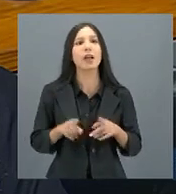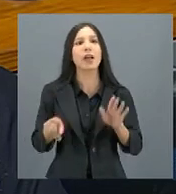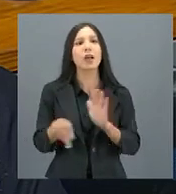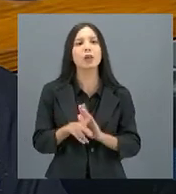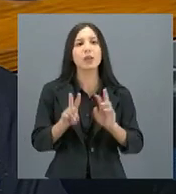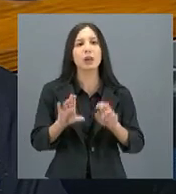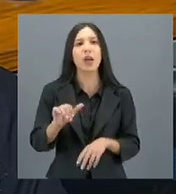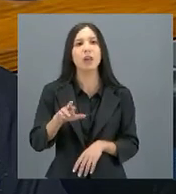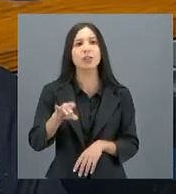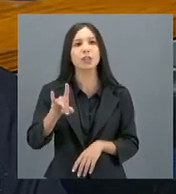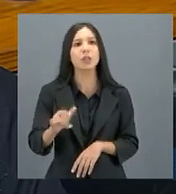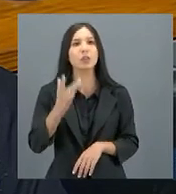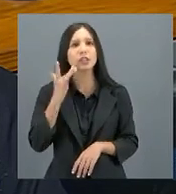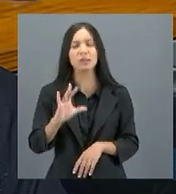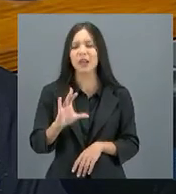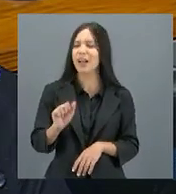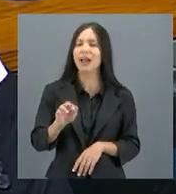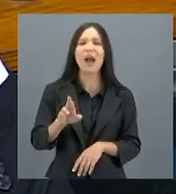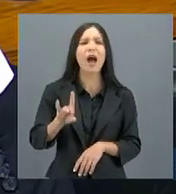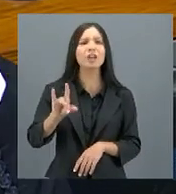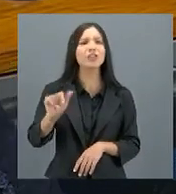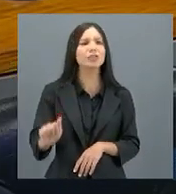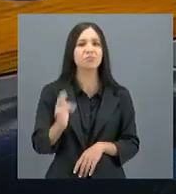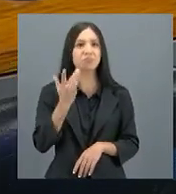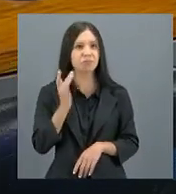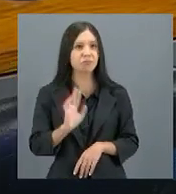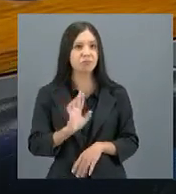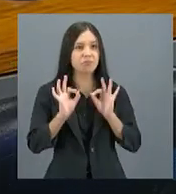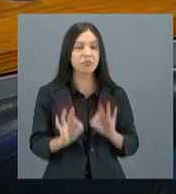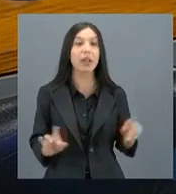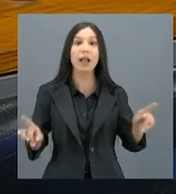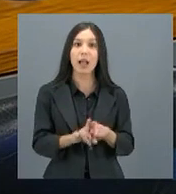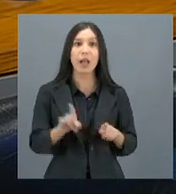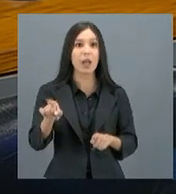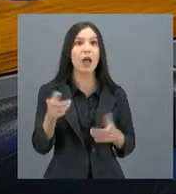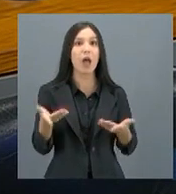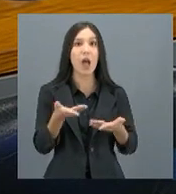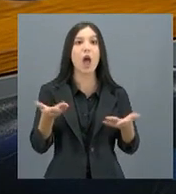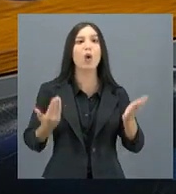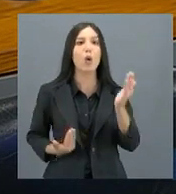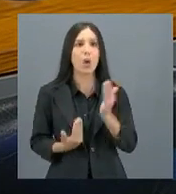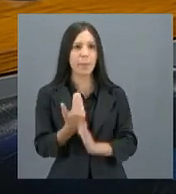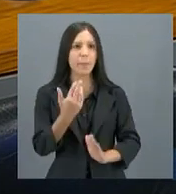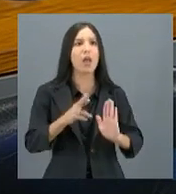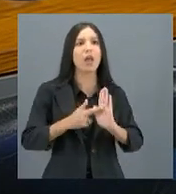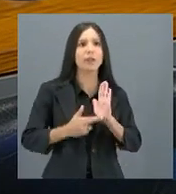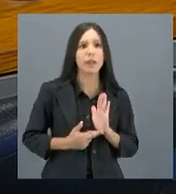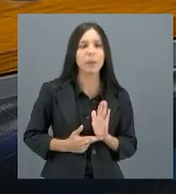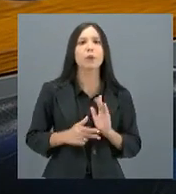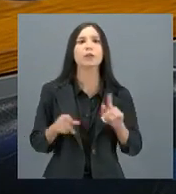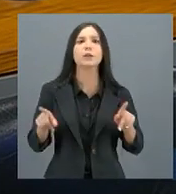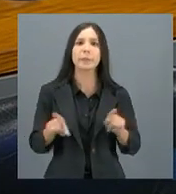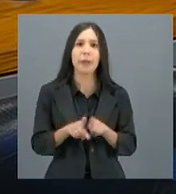Cardia, não sei se é Cardia ou é Cardia, inclusive ele está com o requerimento aprovado, e eu acho que mais do